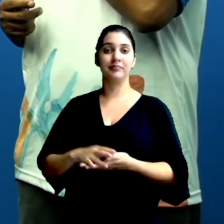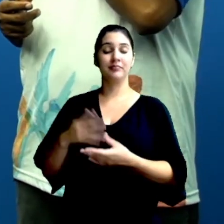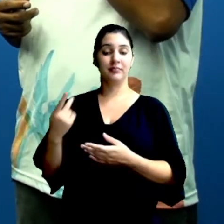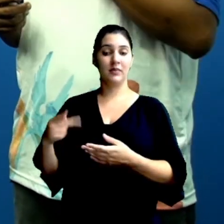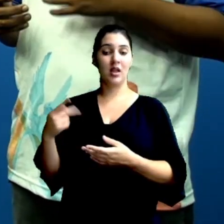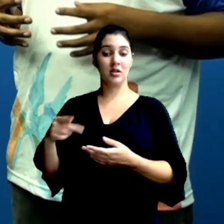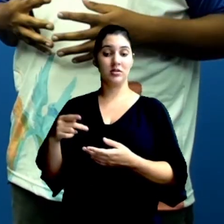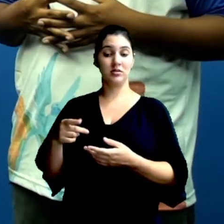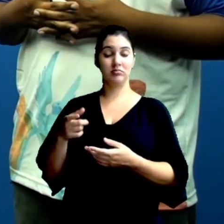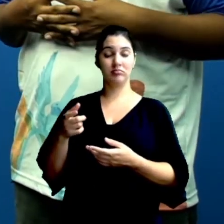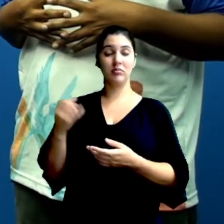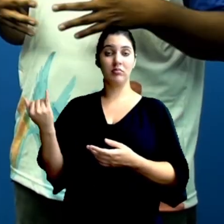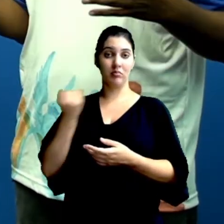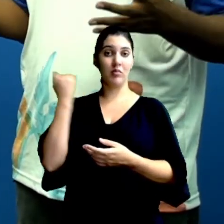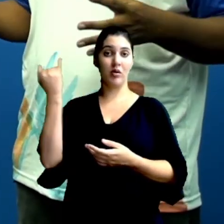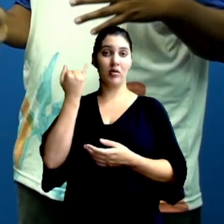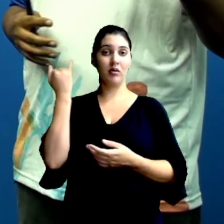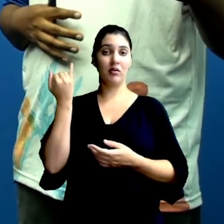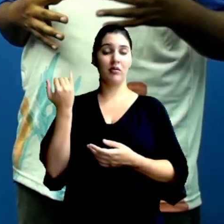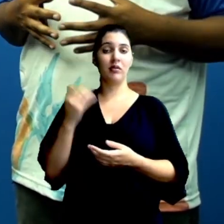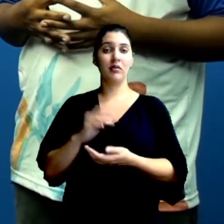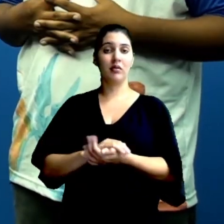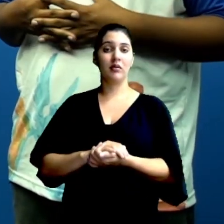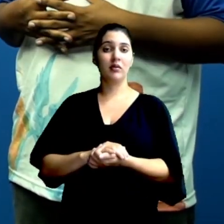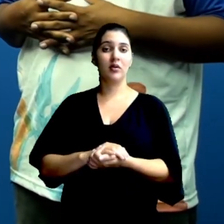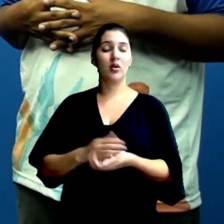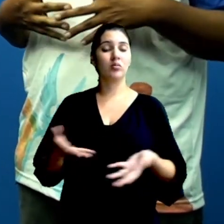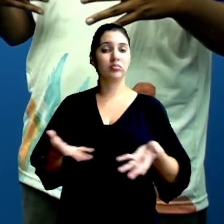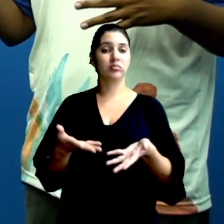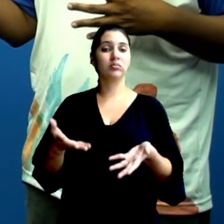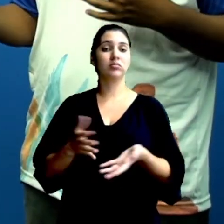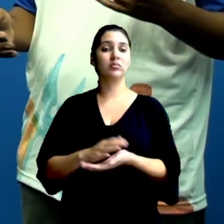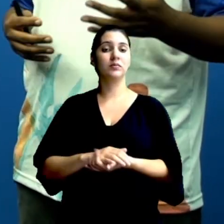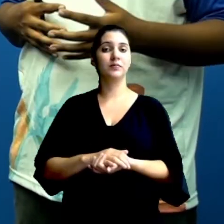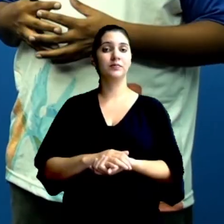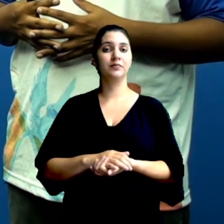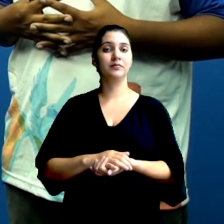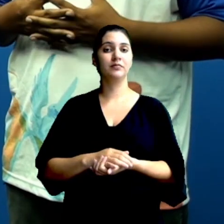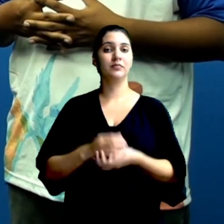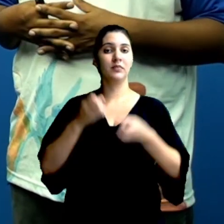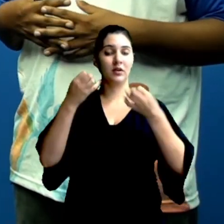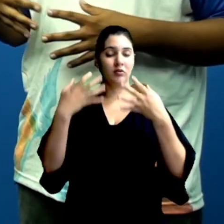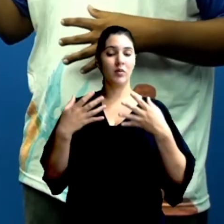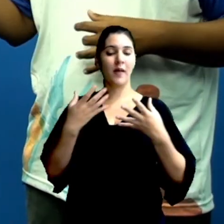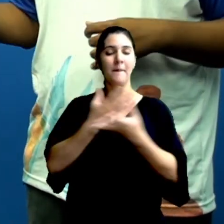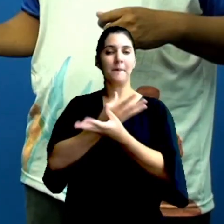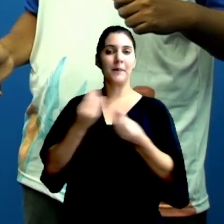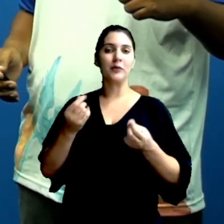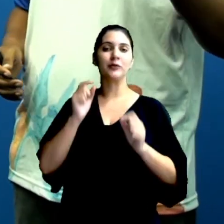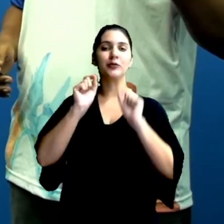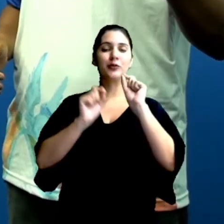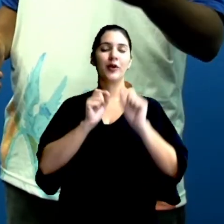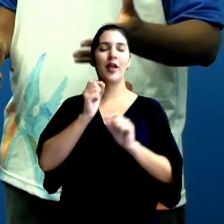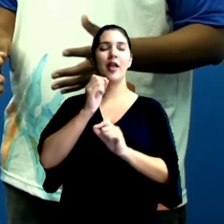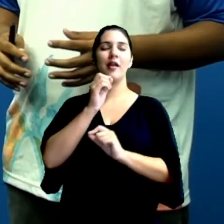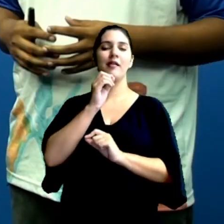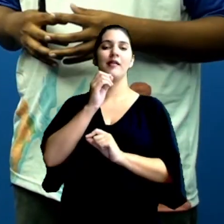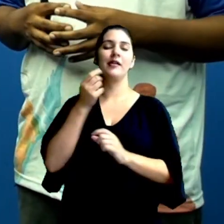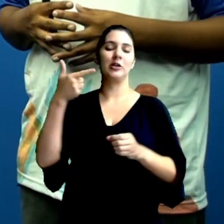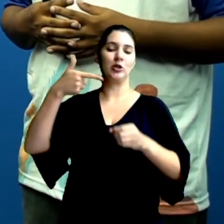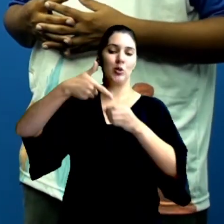esse é um setor muito importante e que daí, né, hoje a gente está falando muito sobre a questão do combustível, né, a